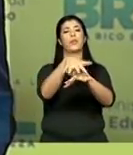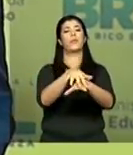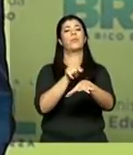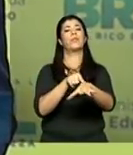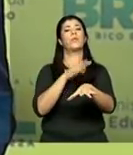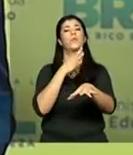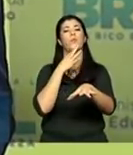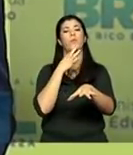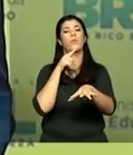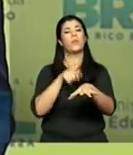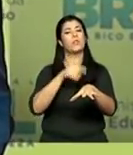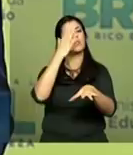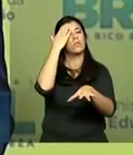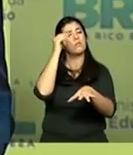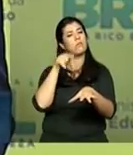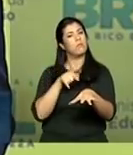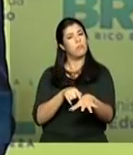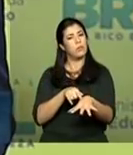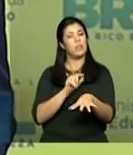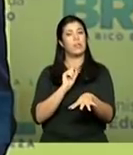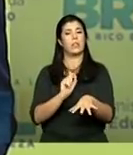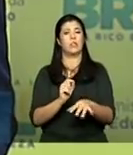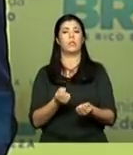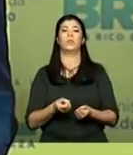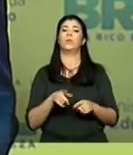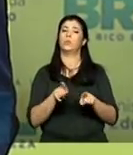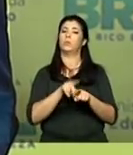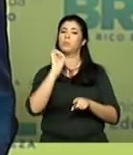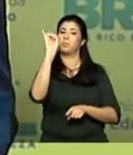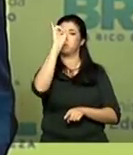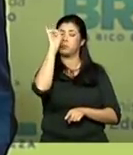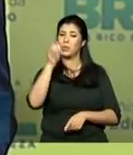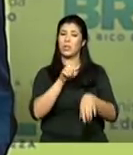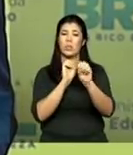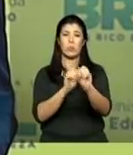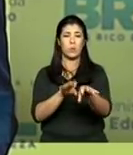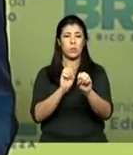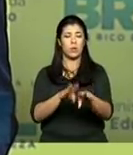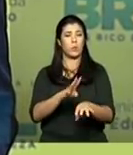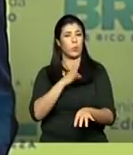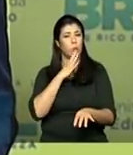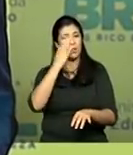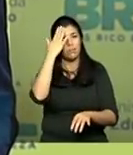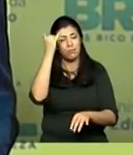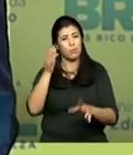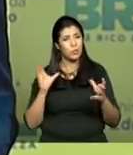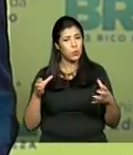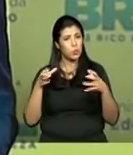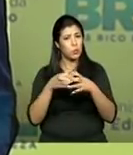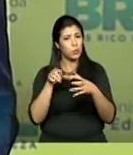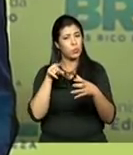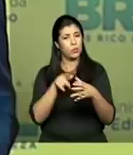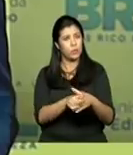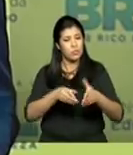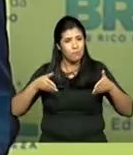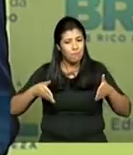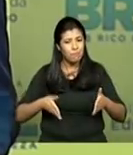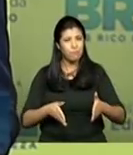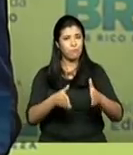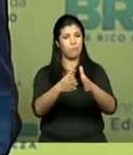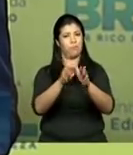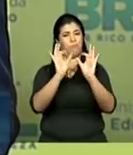saber. O conhecimento, a educação, é o caminho certeiro para o desenvolvimento